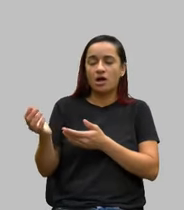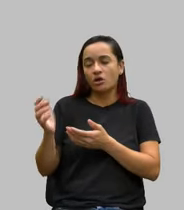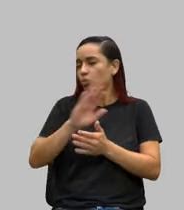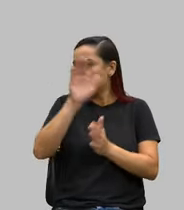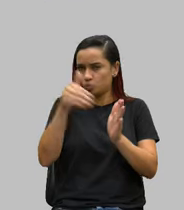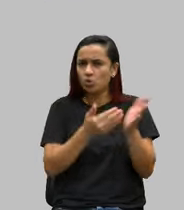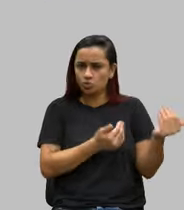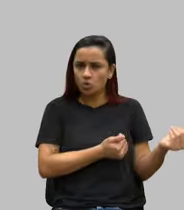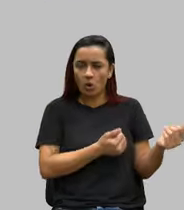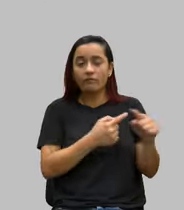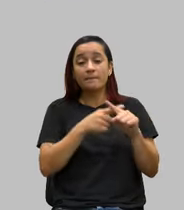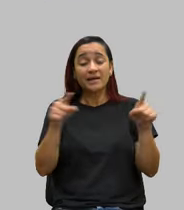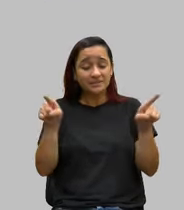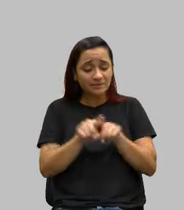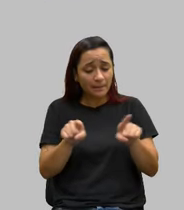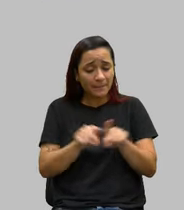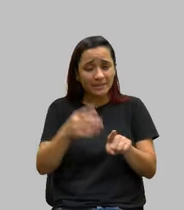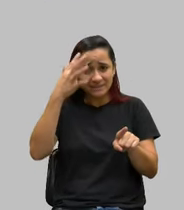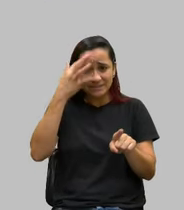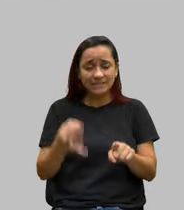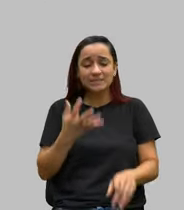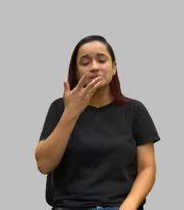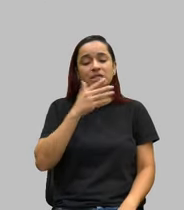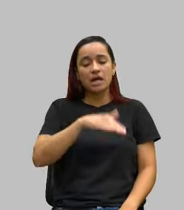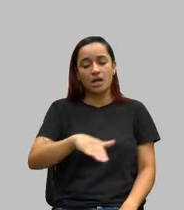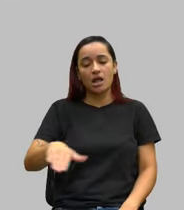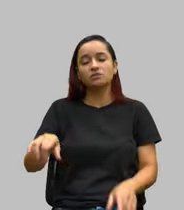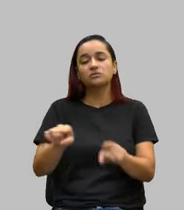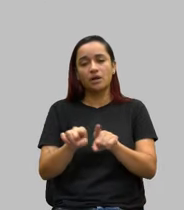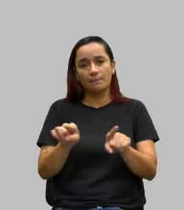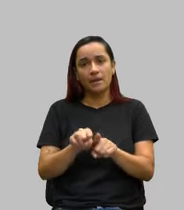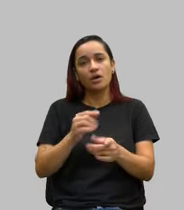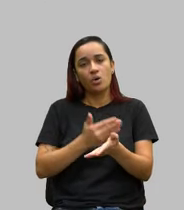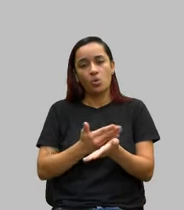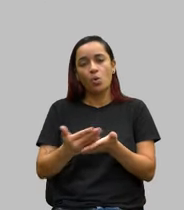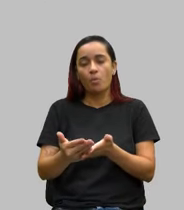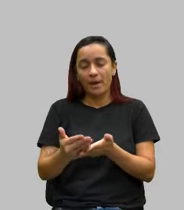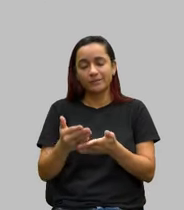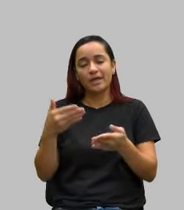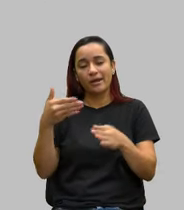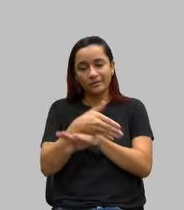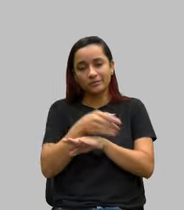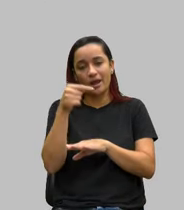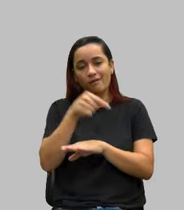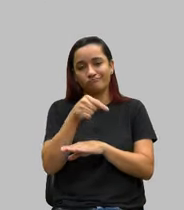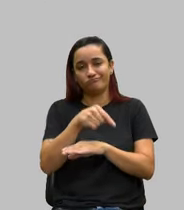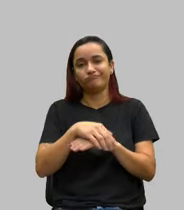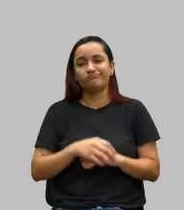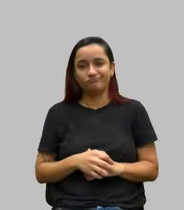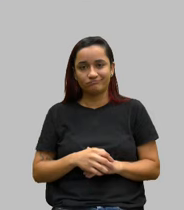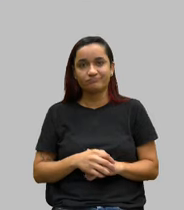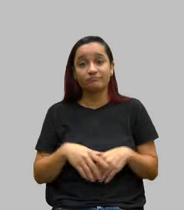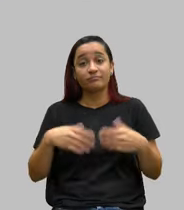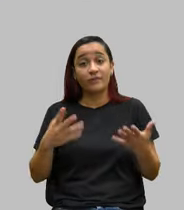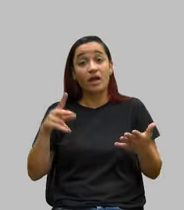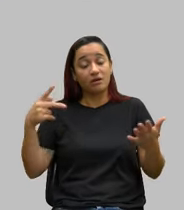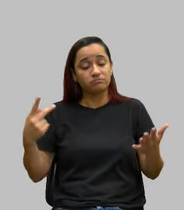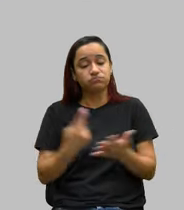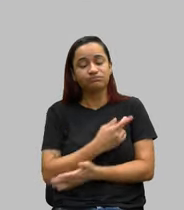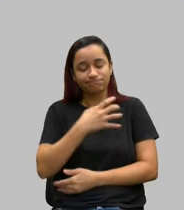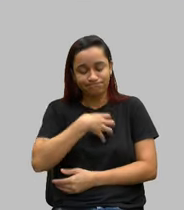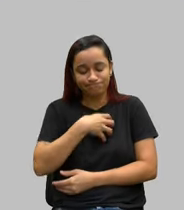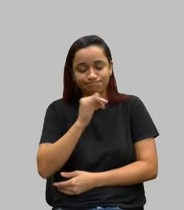com certeza as crianças também vão entrar nessa Seara então é é um ato de se lamentar